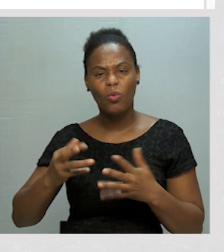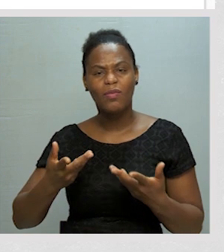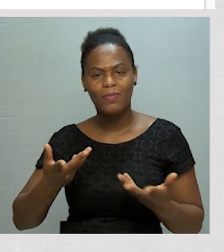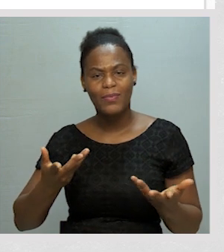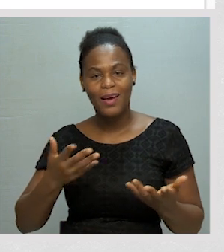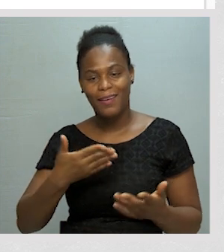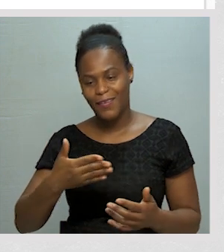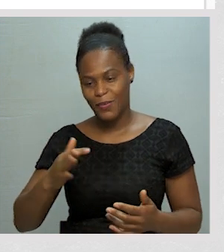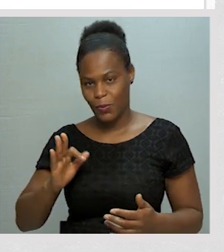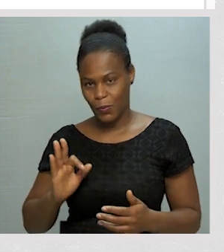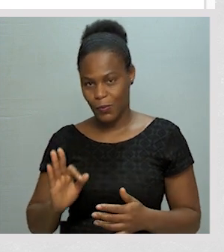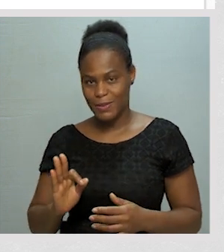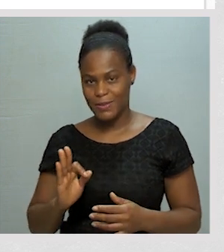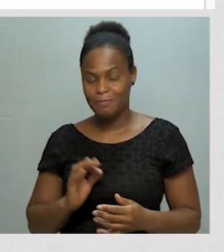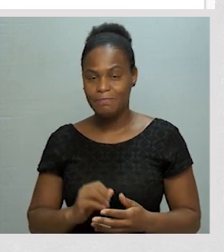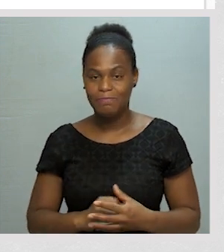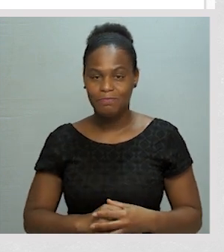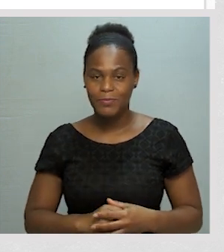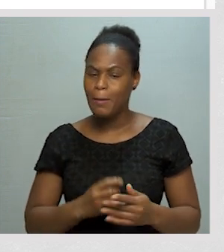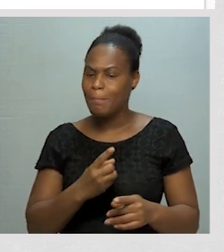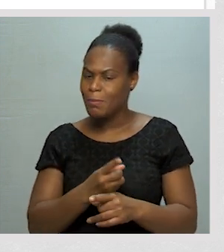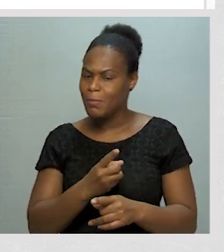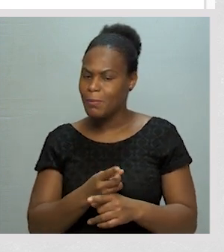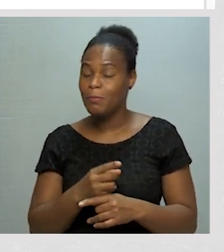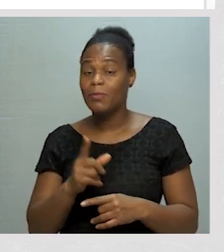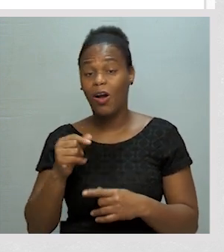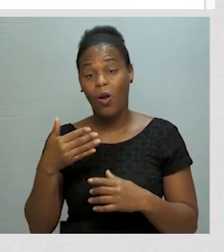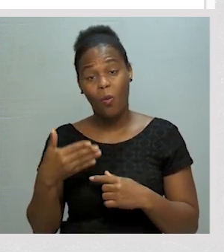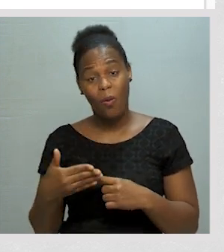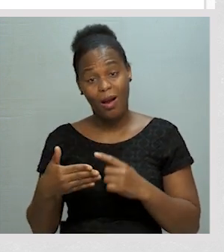Segunda parcela, 12 mais 8.